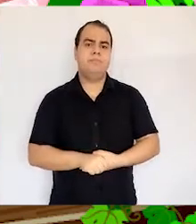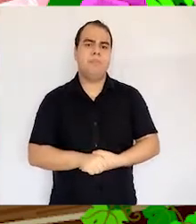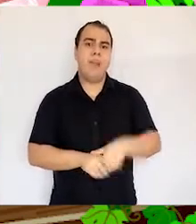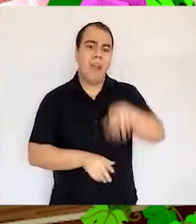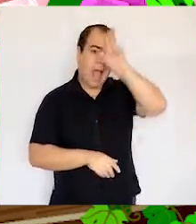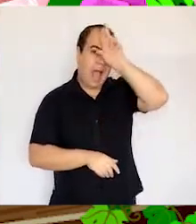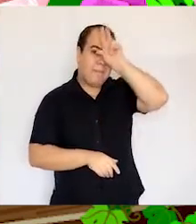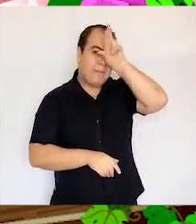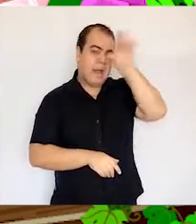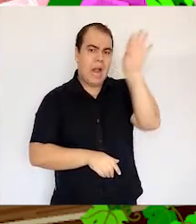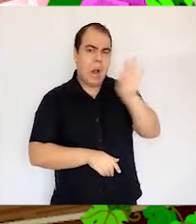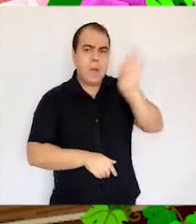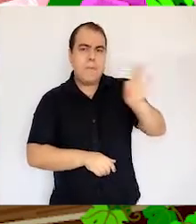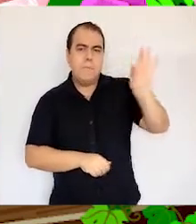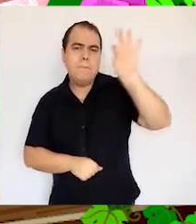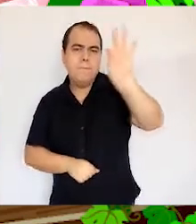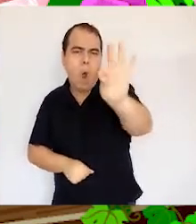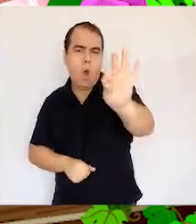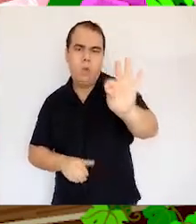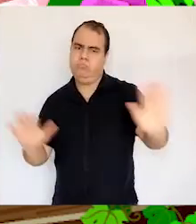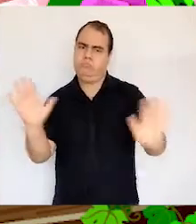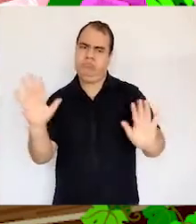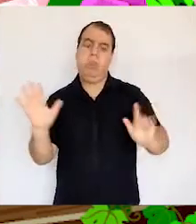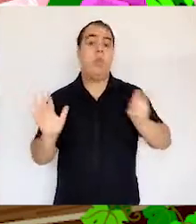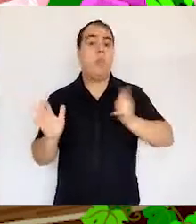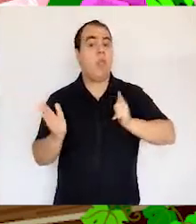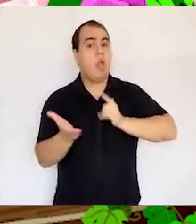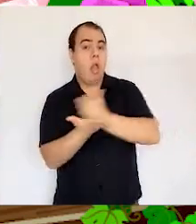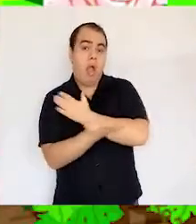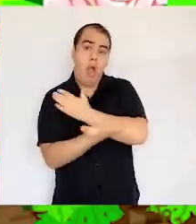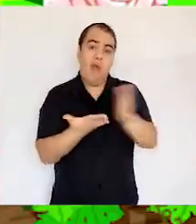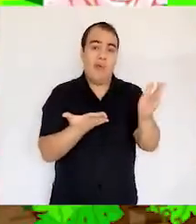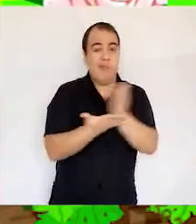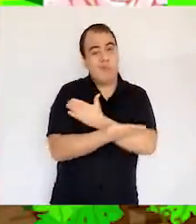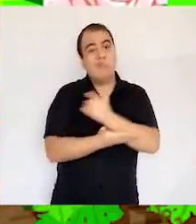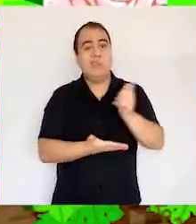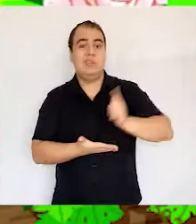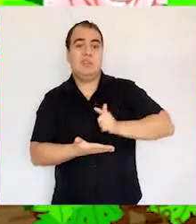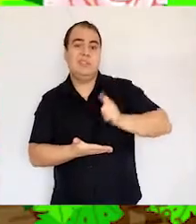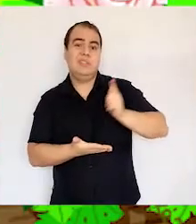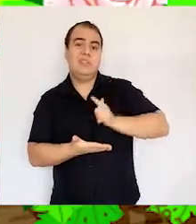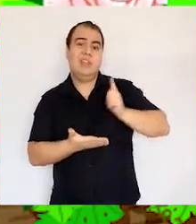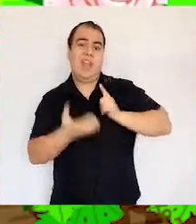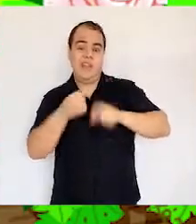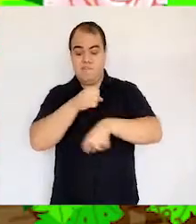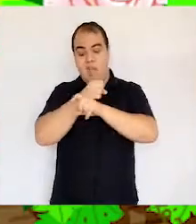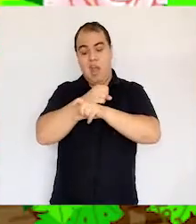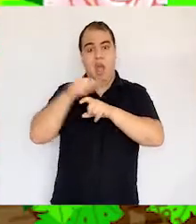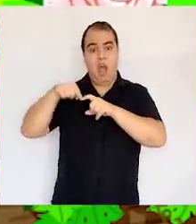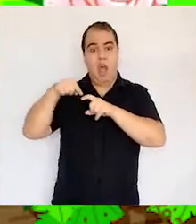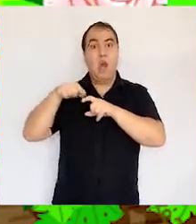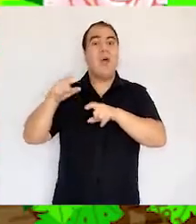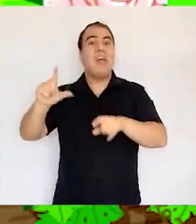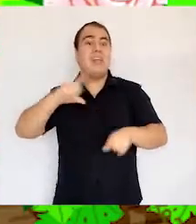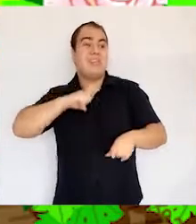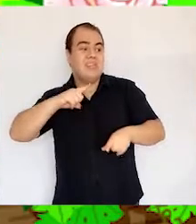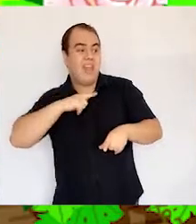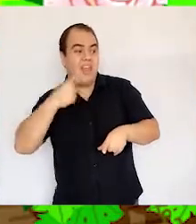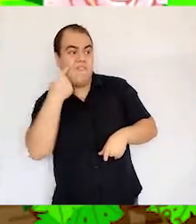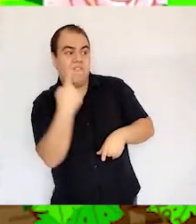abelha irá picar você. Algumas espécies têm ferrão e quando se sentem ameaçadas,